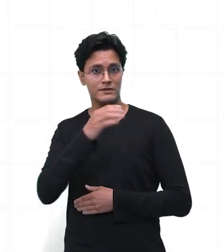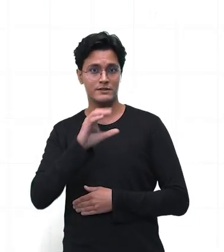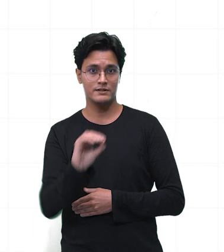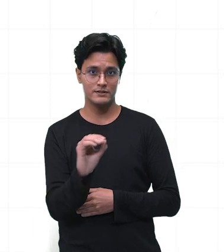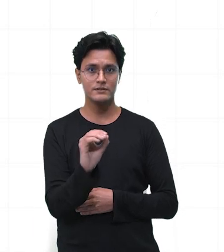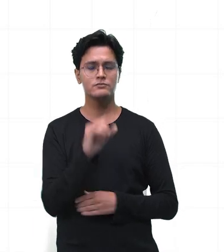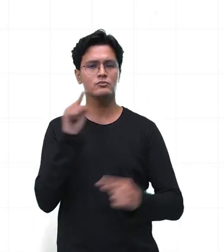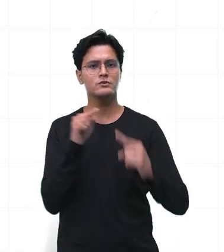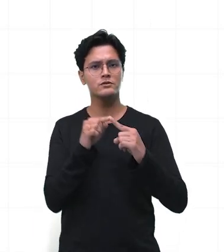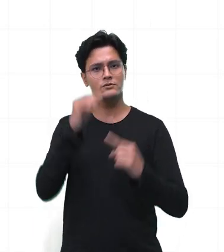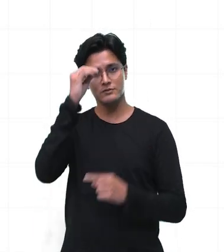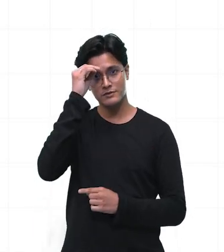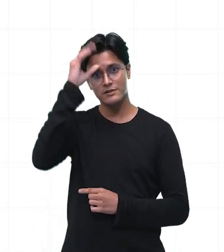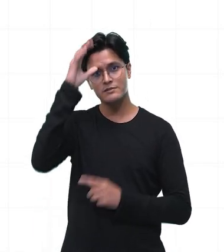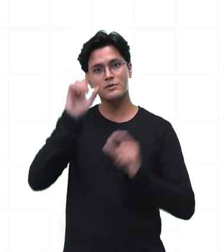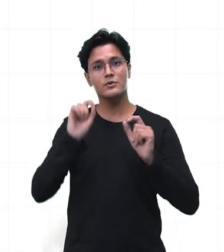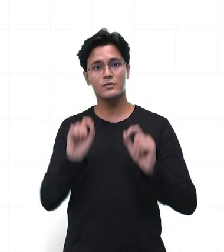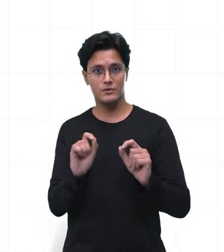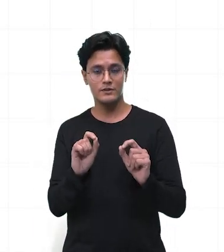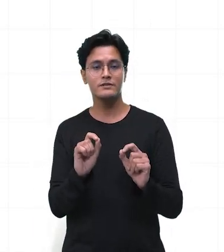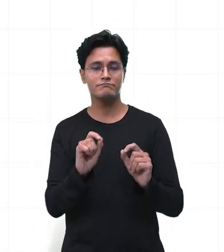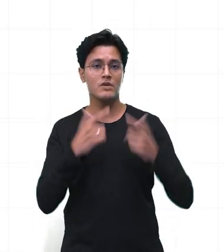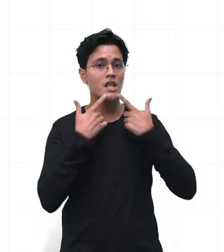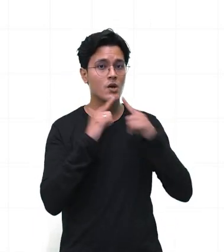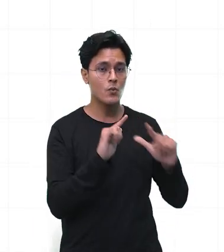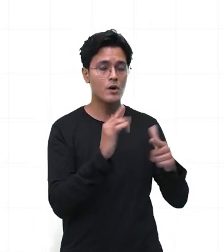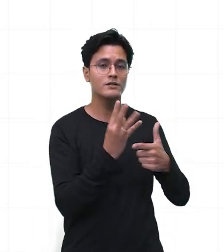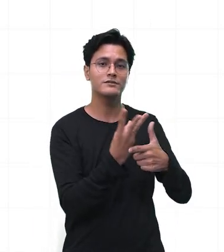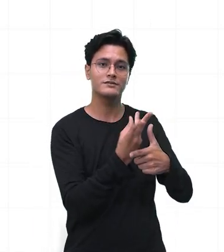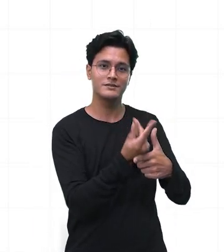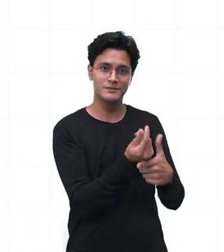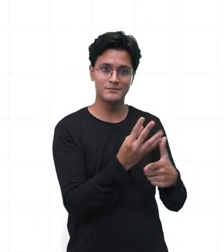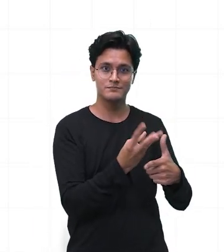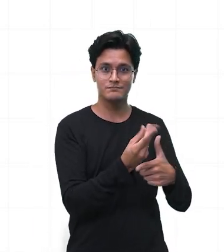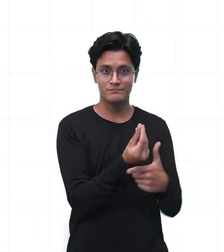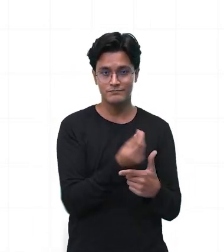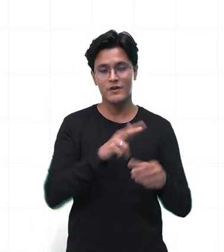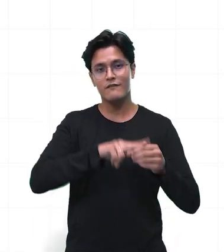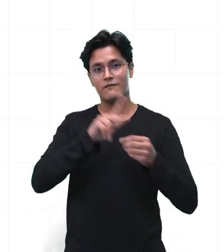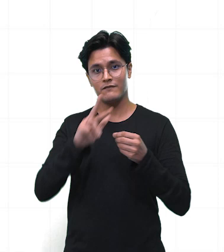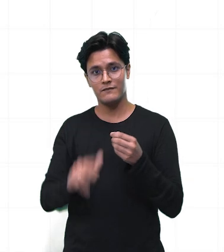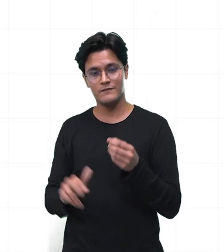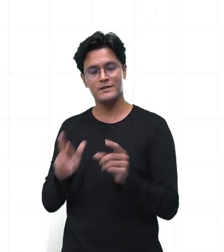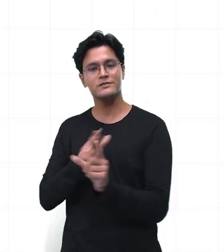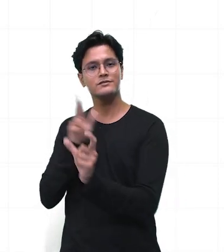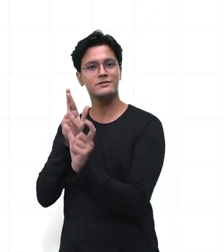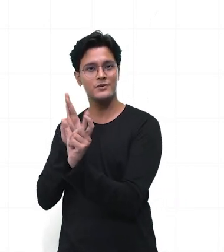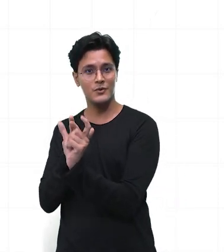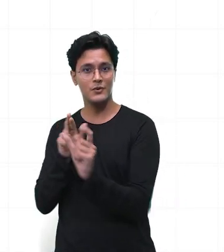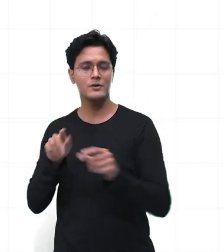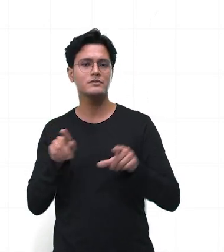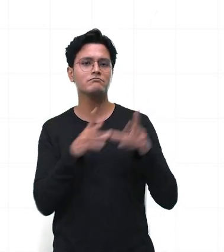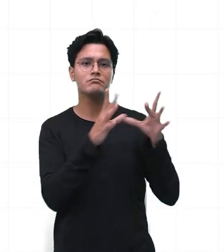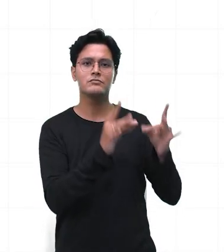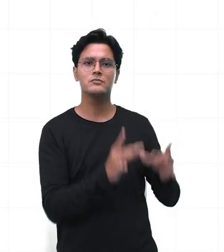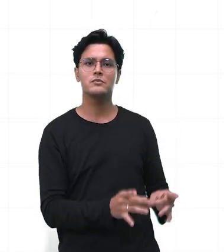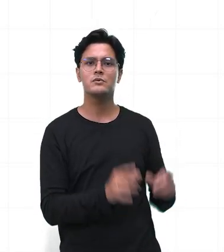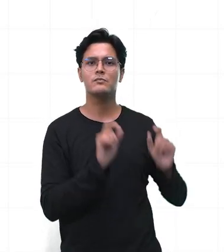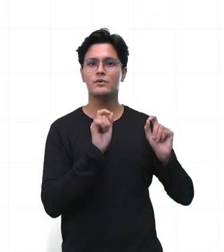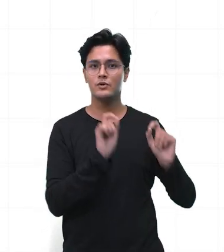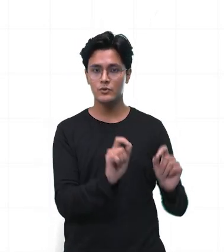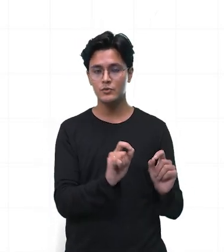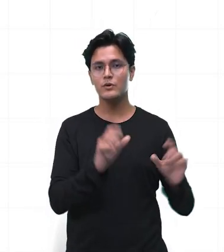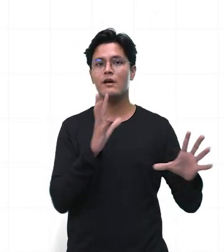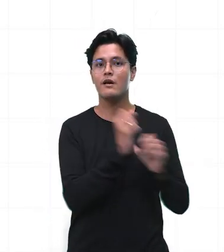e o objeto de conhecimento é linguagem algébrica, variável e incógnita. E o detalhamento é